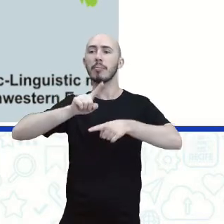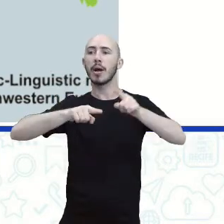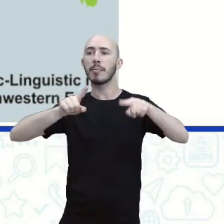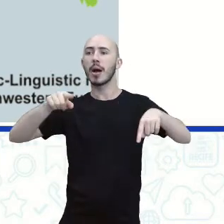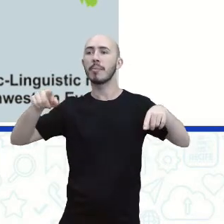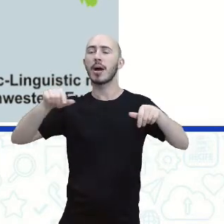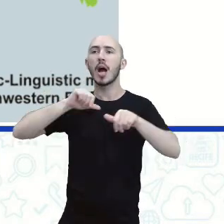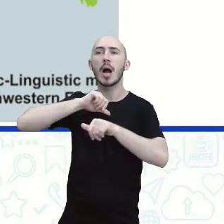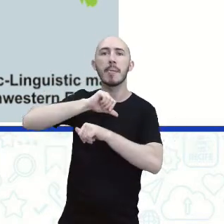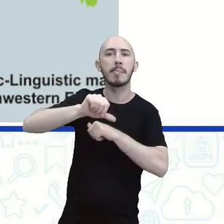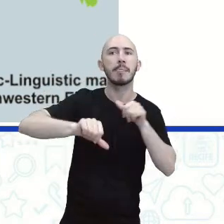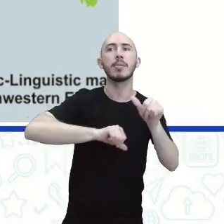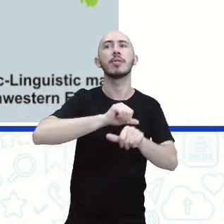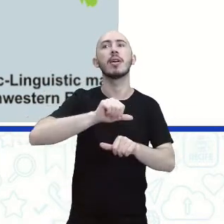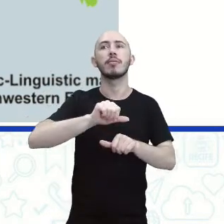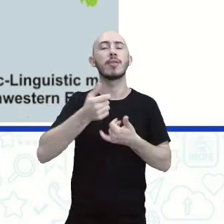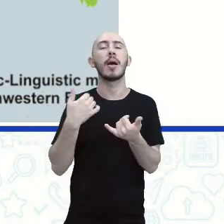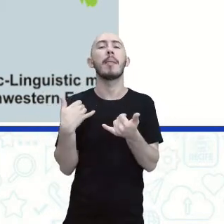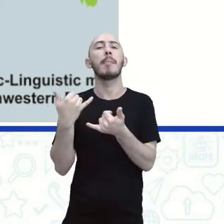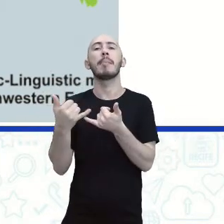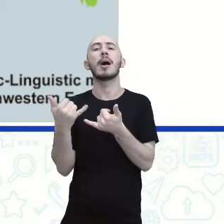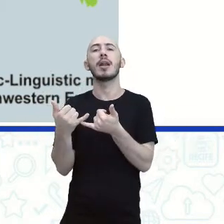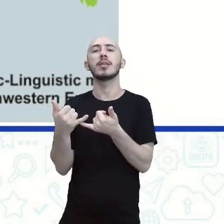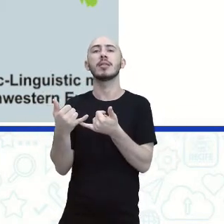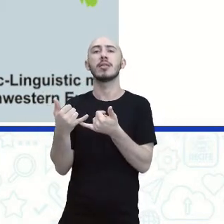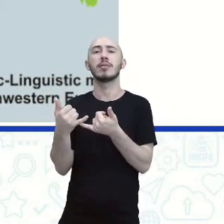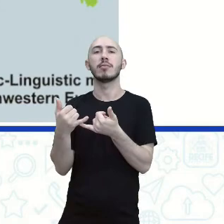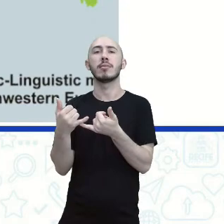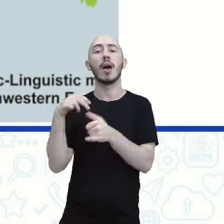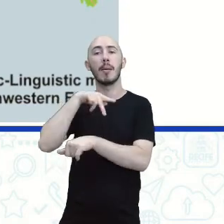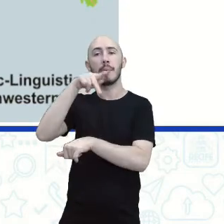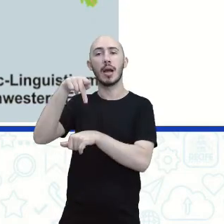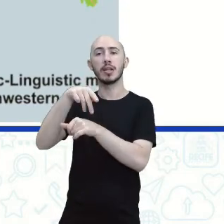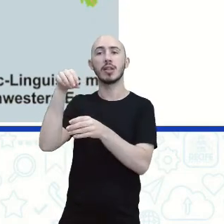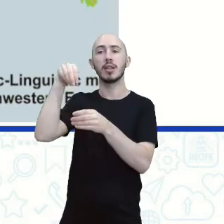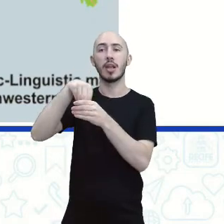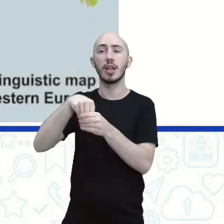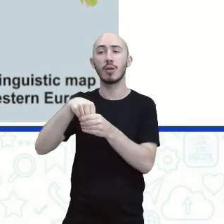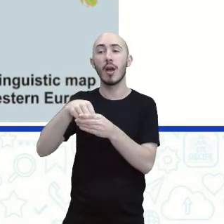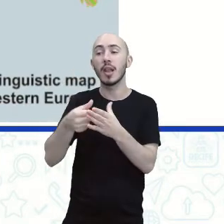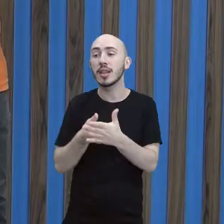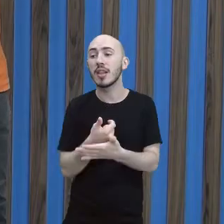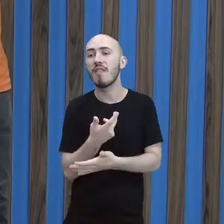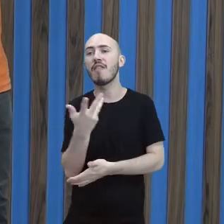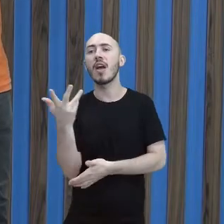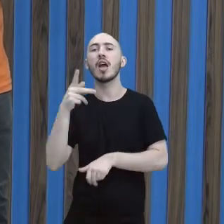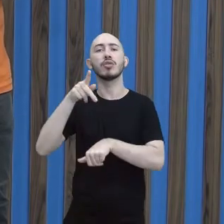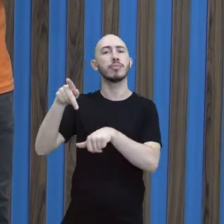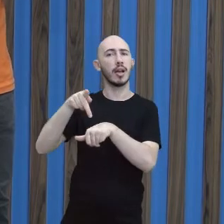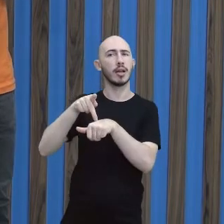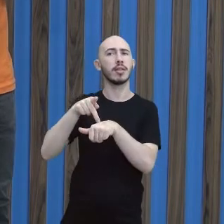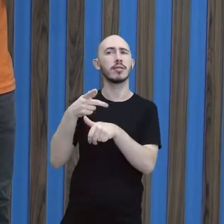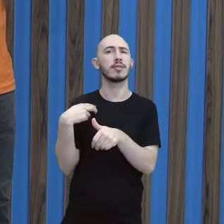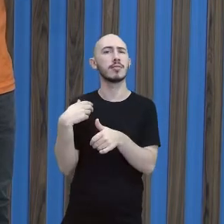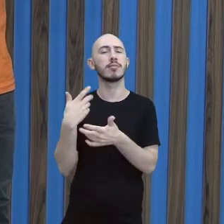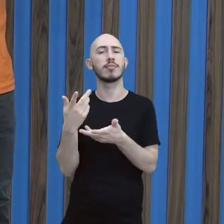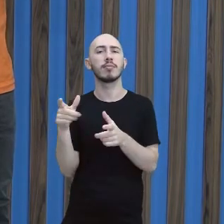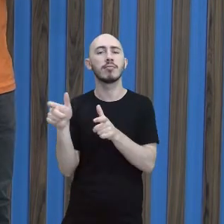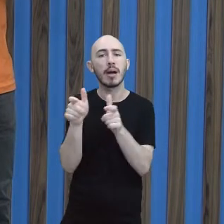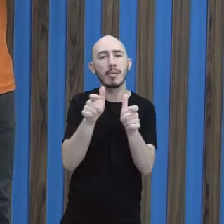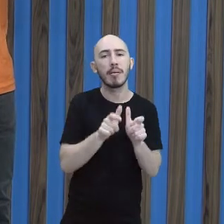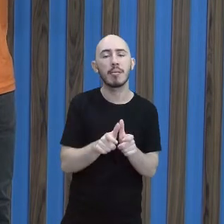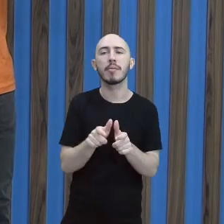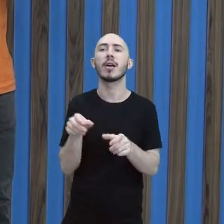como se fosse vários países dentro de um único país, professor. Ele realmente não é que eles não se entendam,